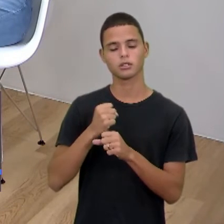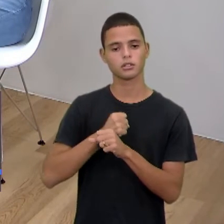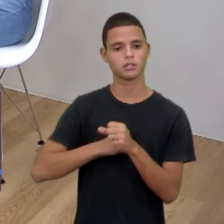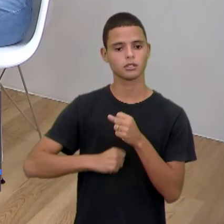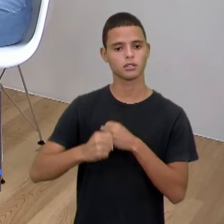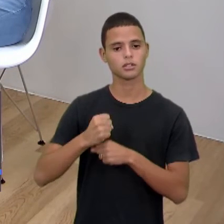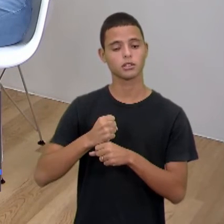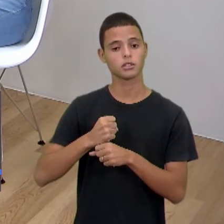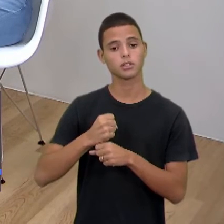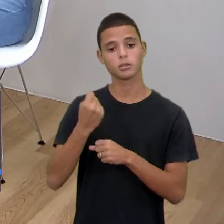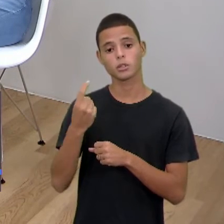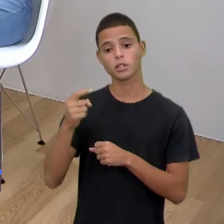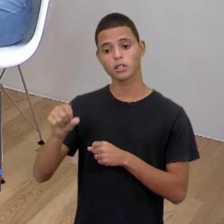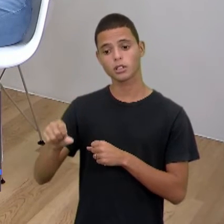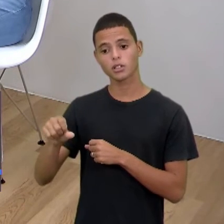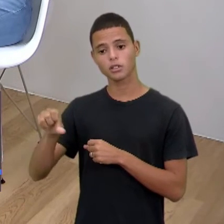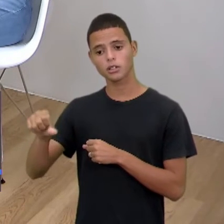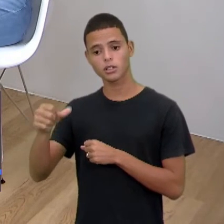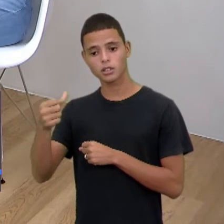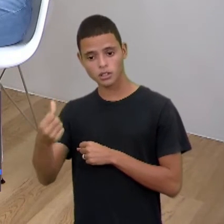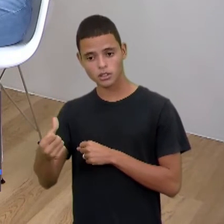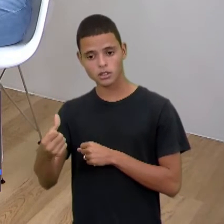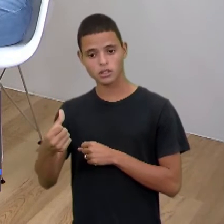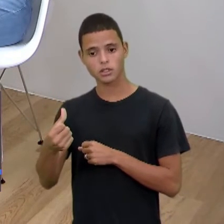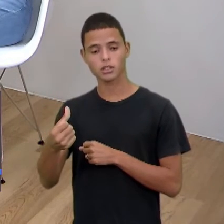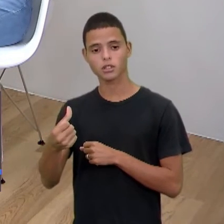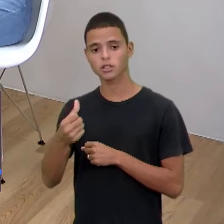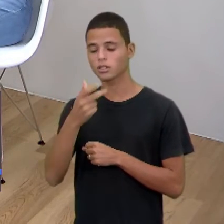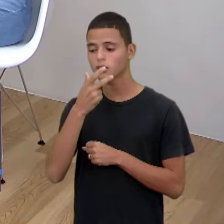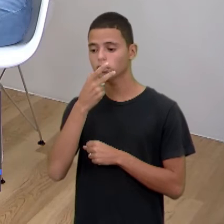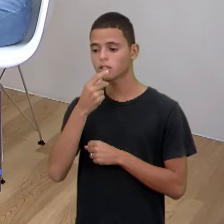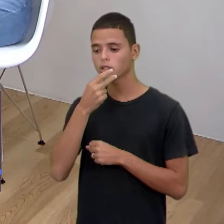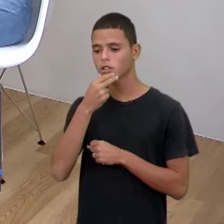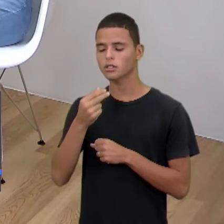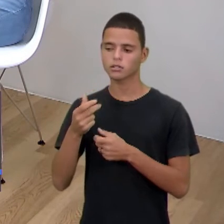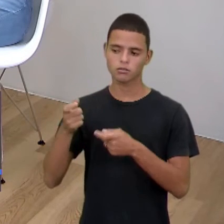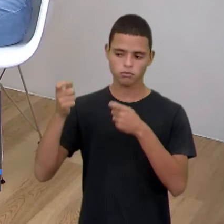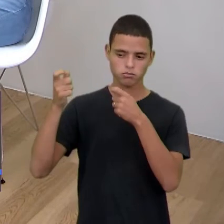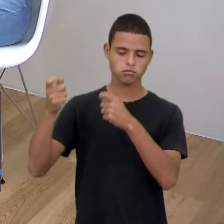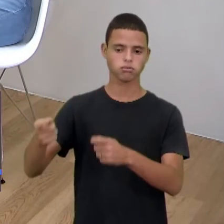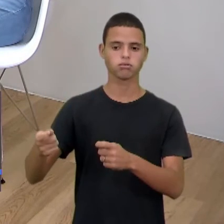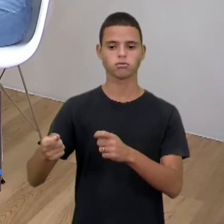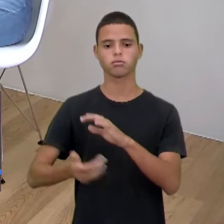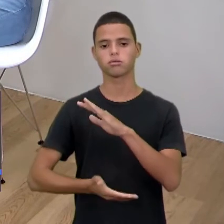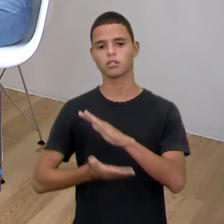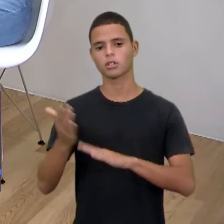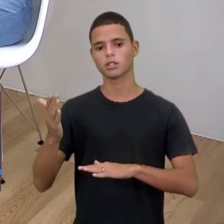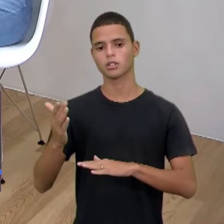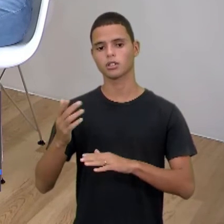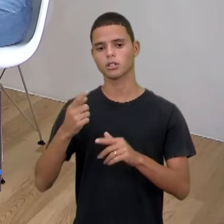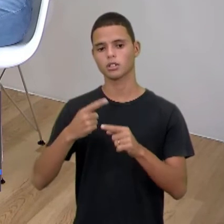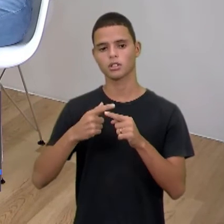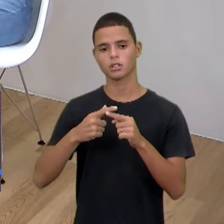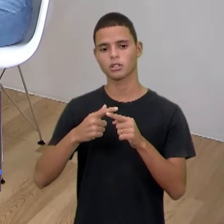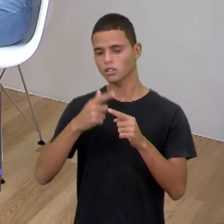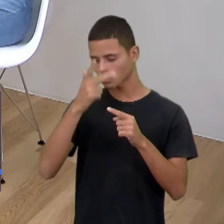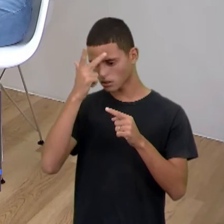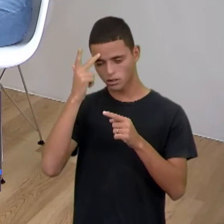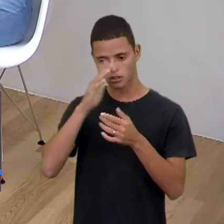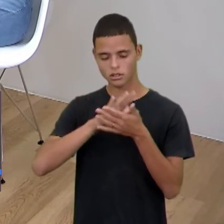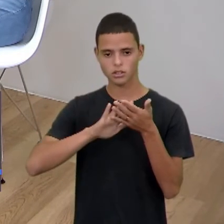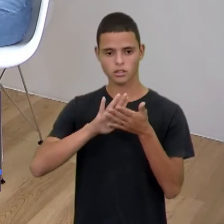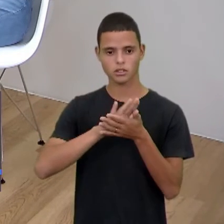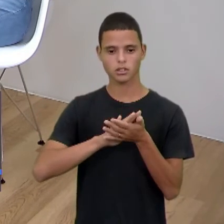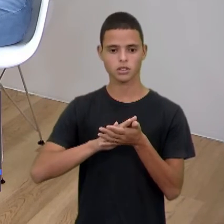o Baby Doc é obrigado a fugir do país por causa de um levante, porque ninguém mais suportava